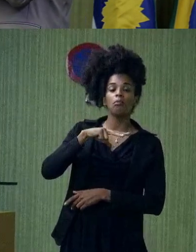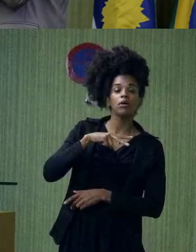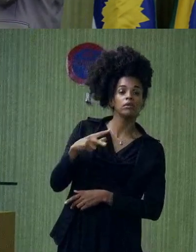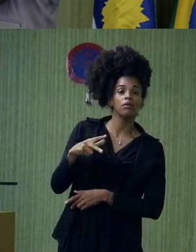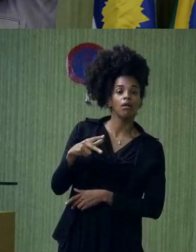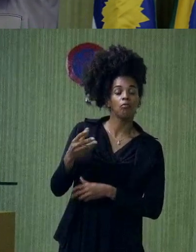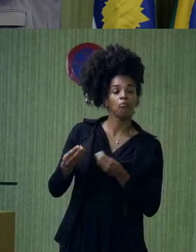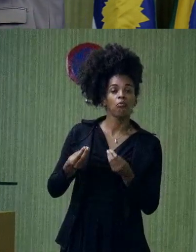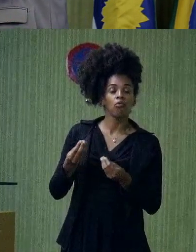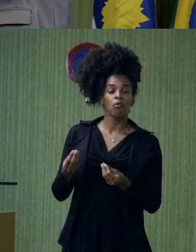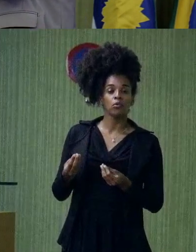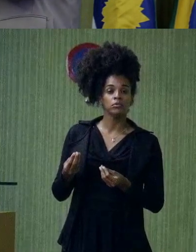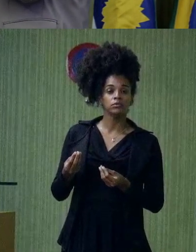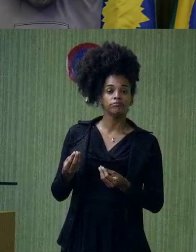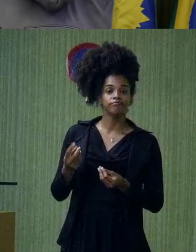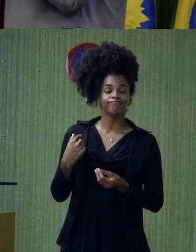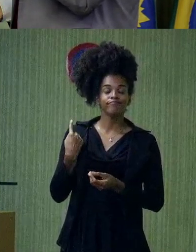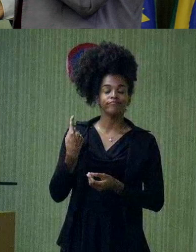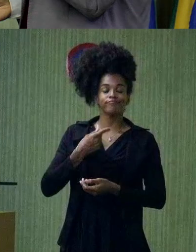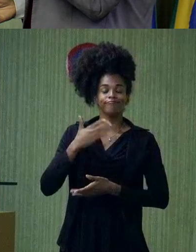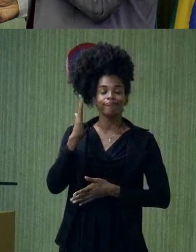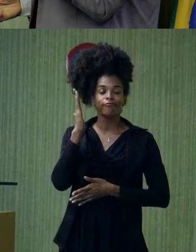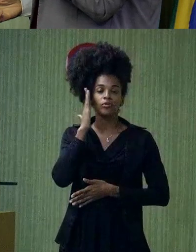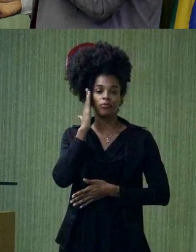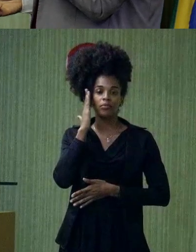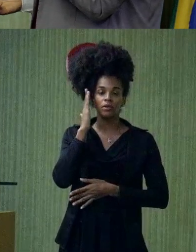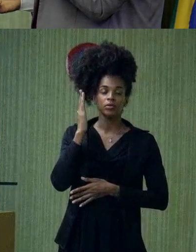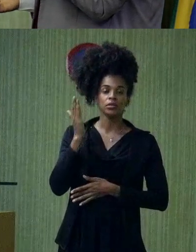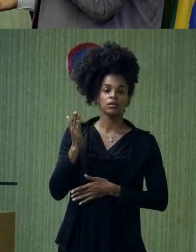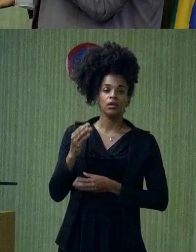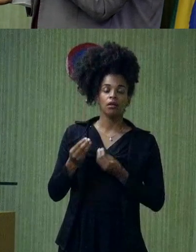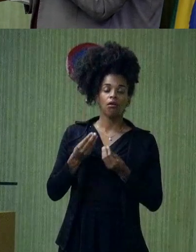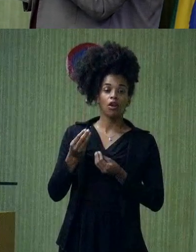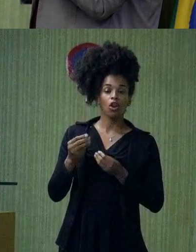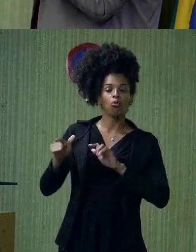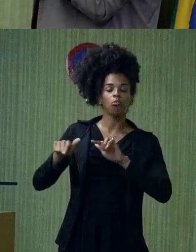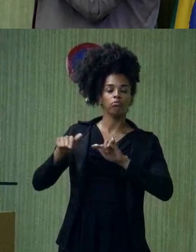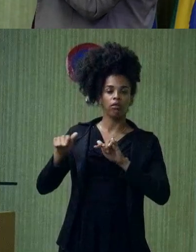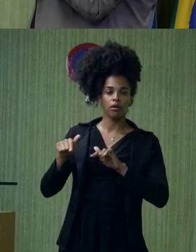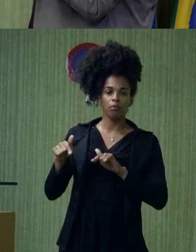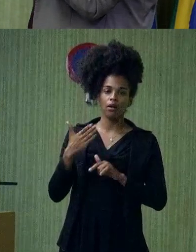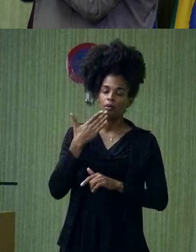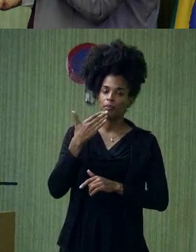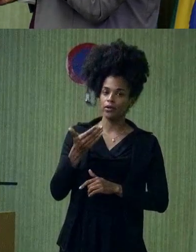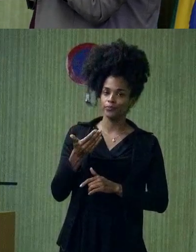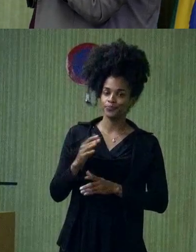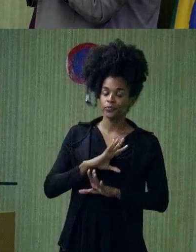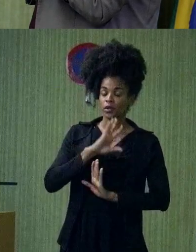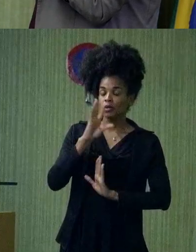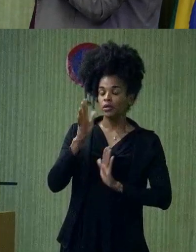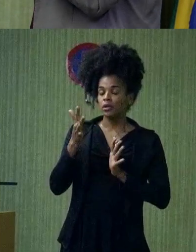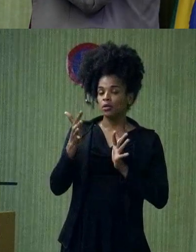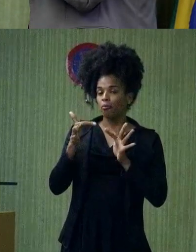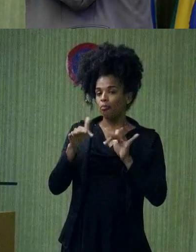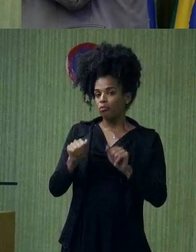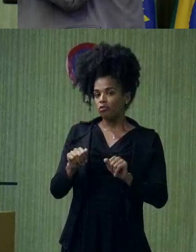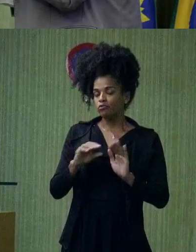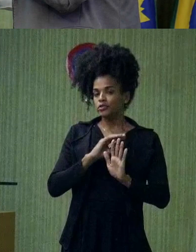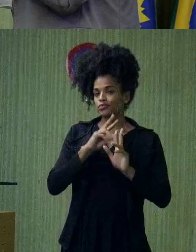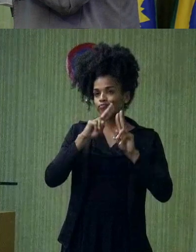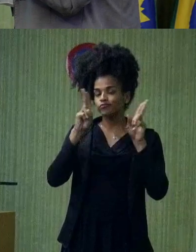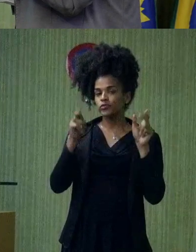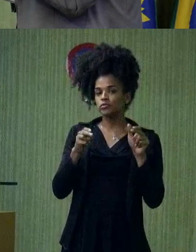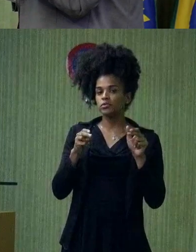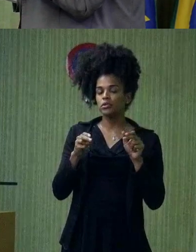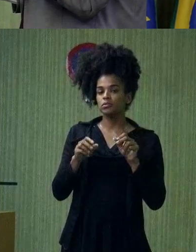de uma atuação aí também nesse Campo aí da educação superior e por fim outro tema do pne a questão da